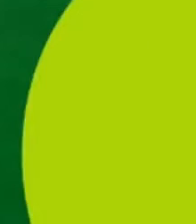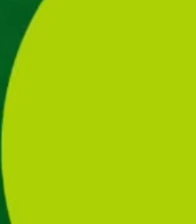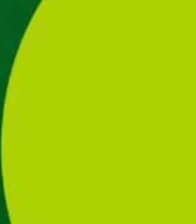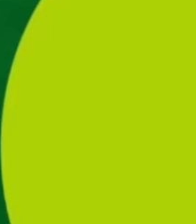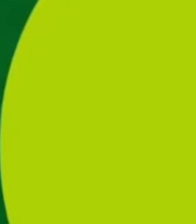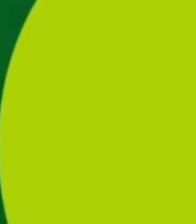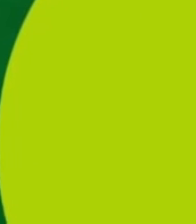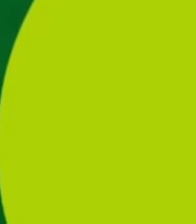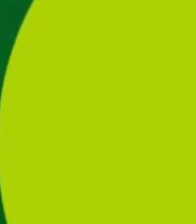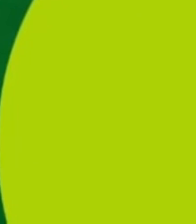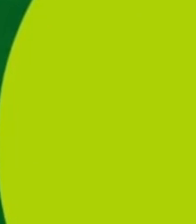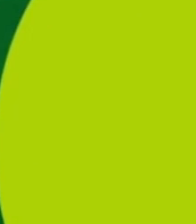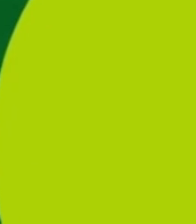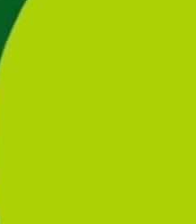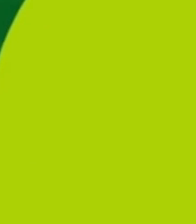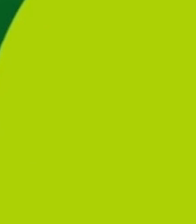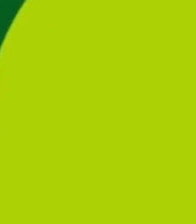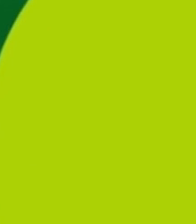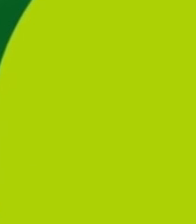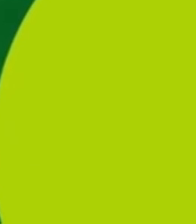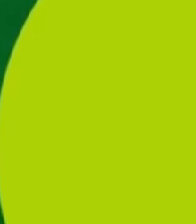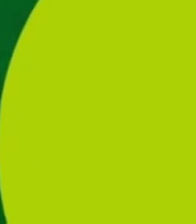E aí